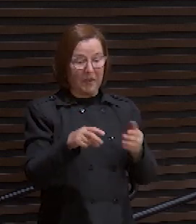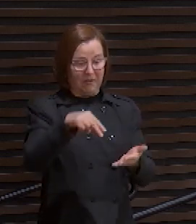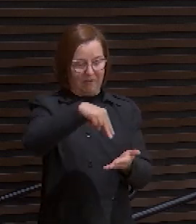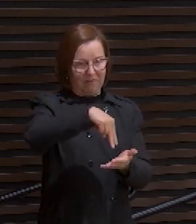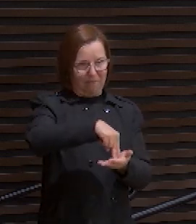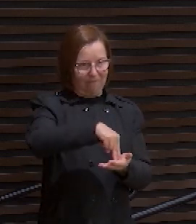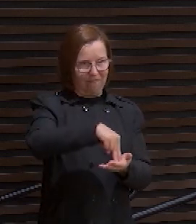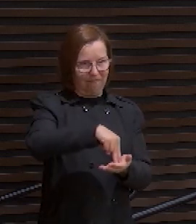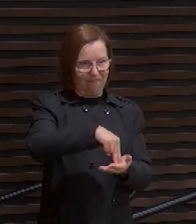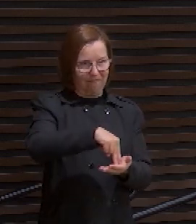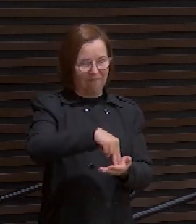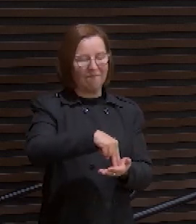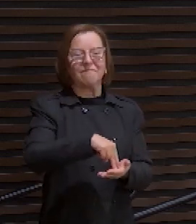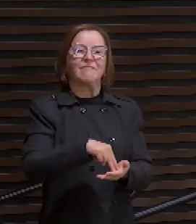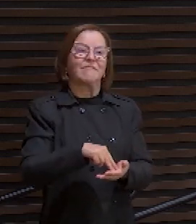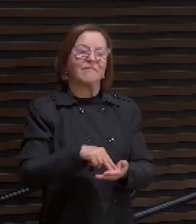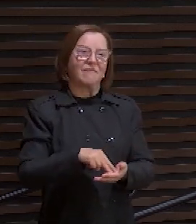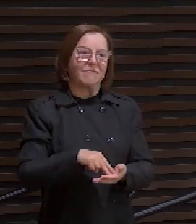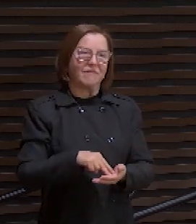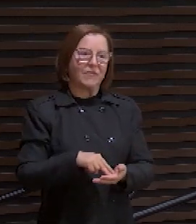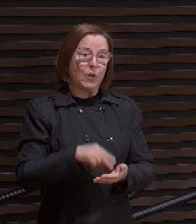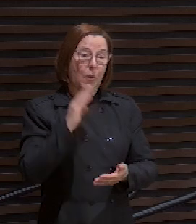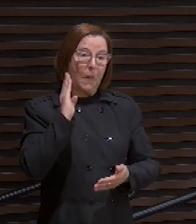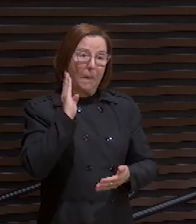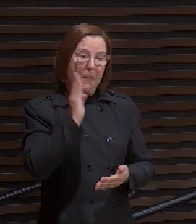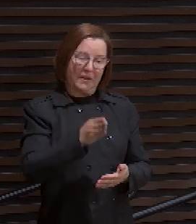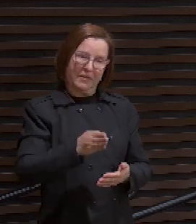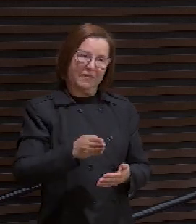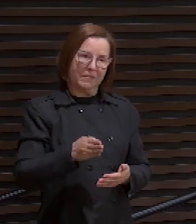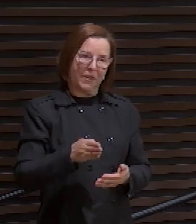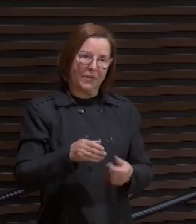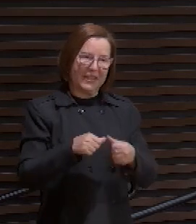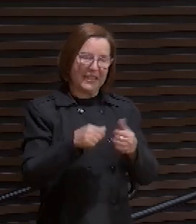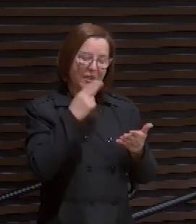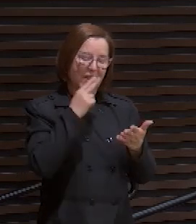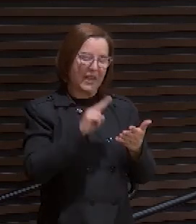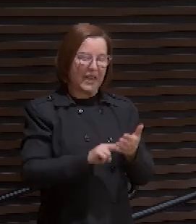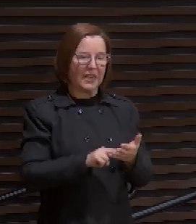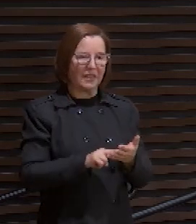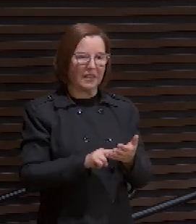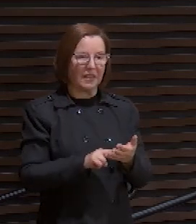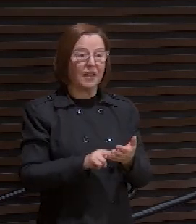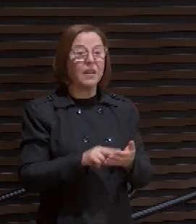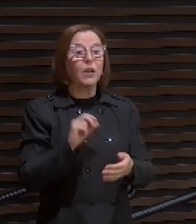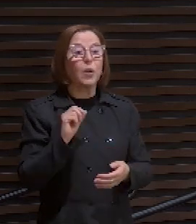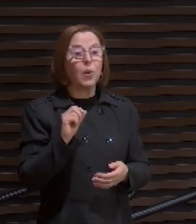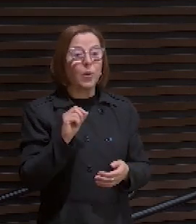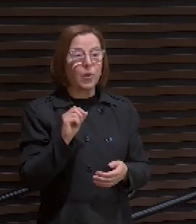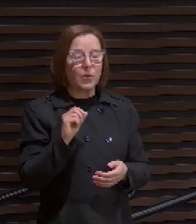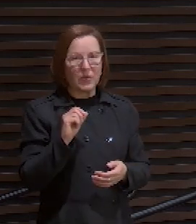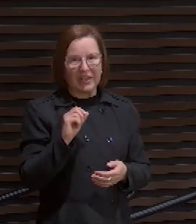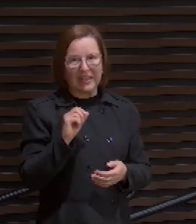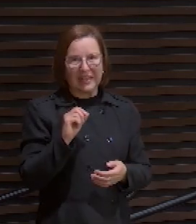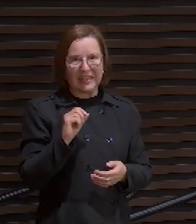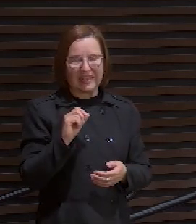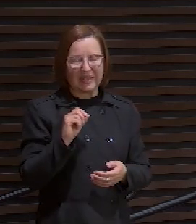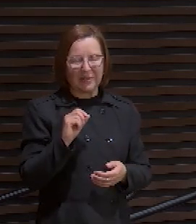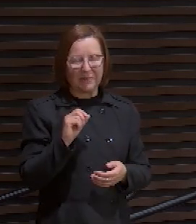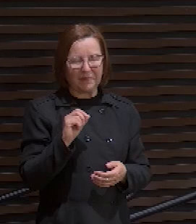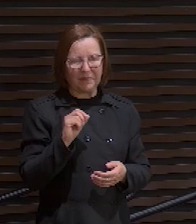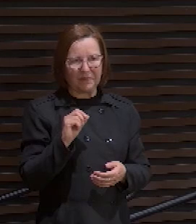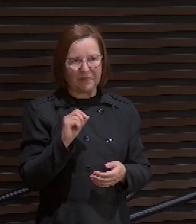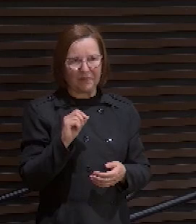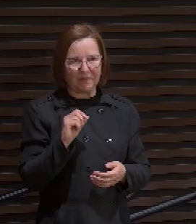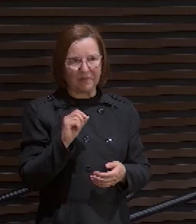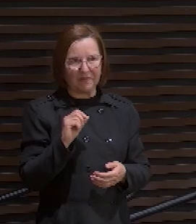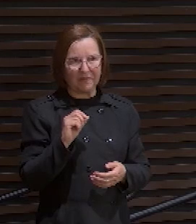tese principal a qual está conduzindo a epístola. Qual é a tese do apóstolo, ou do